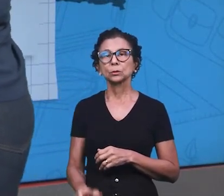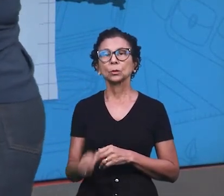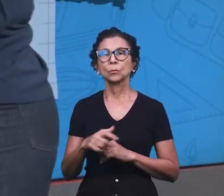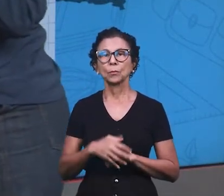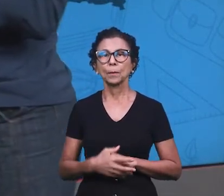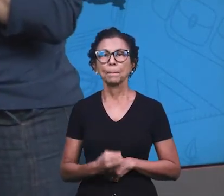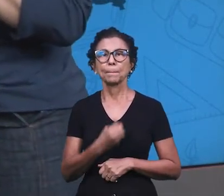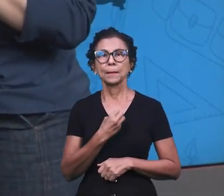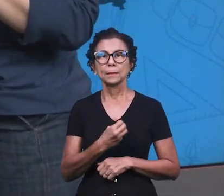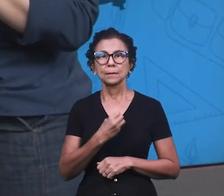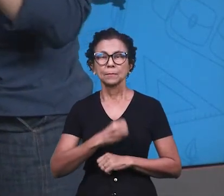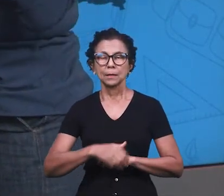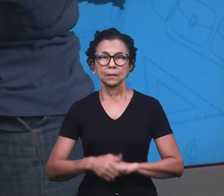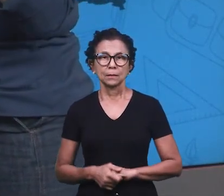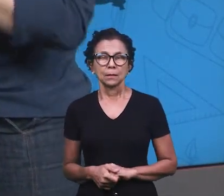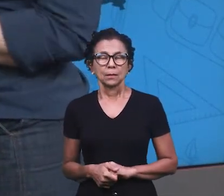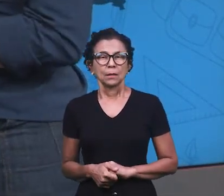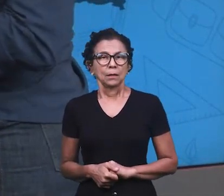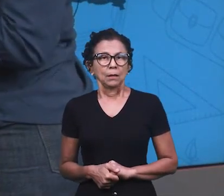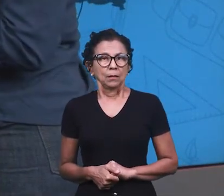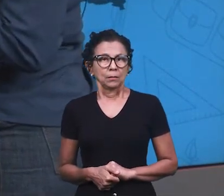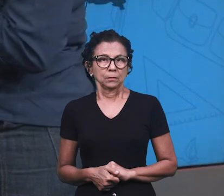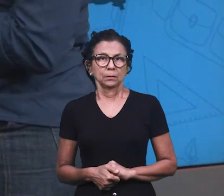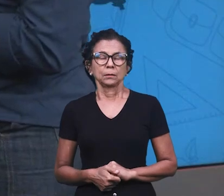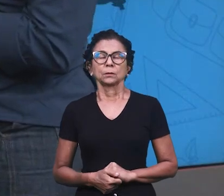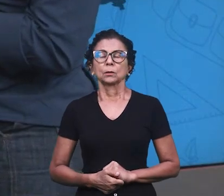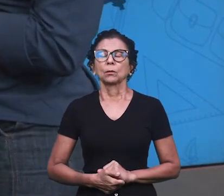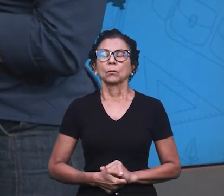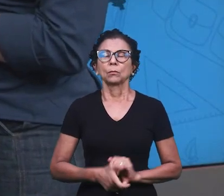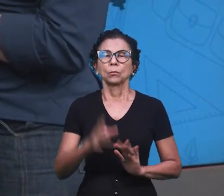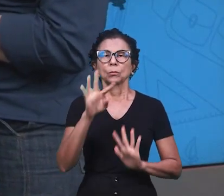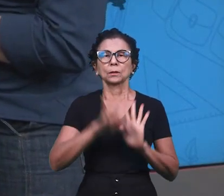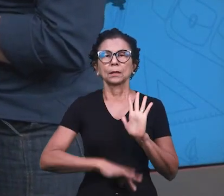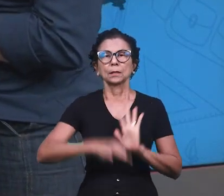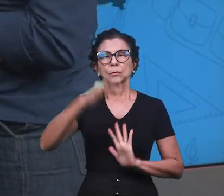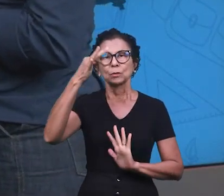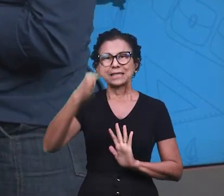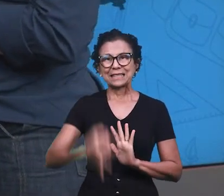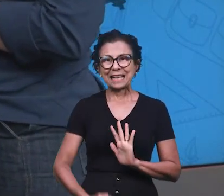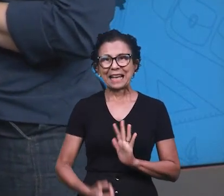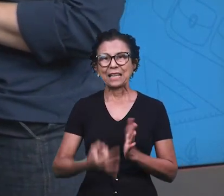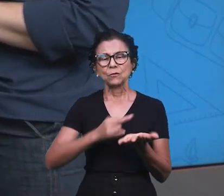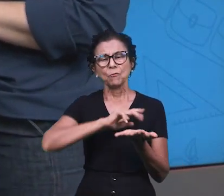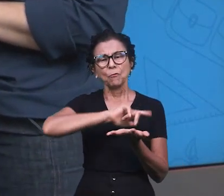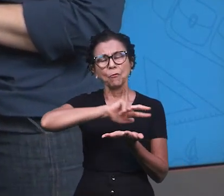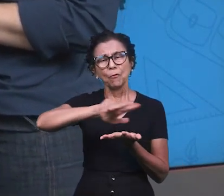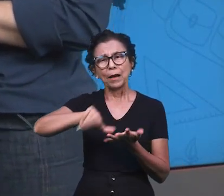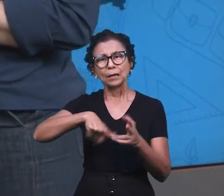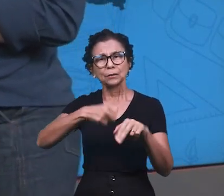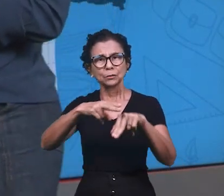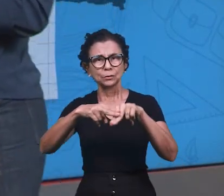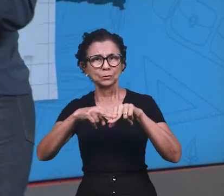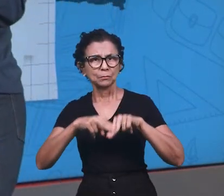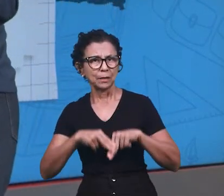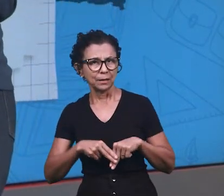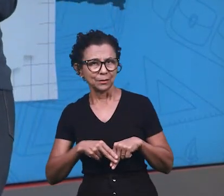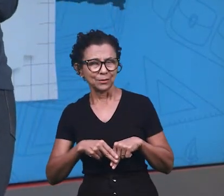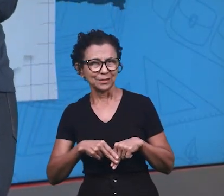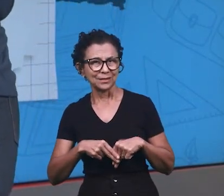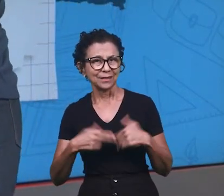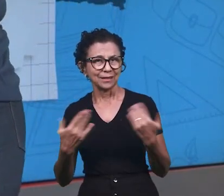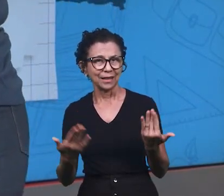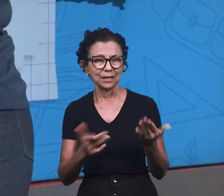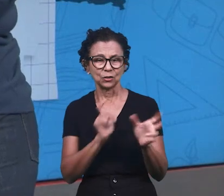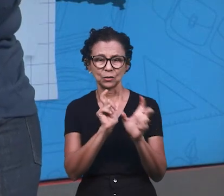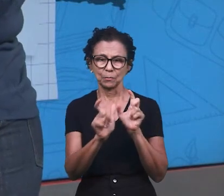100 inadequações, tá? Então ele acerta. Um repertório variado de recursos coesivos. Tá vendo? Por isso que eu disse a